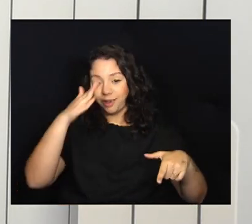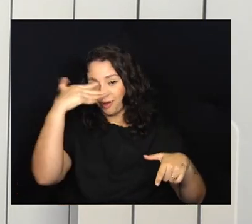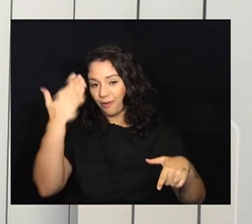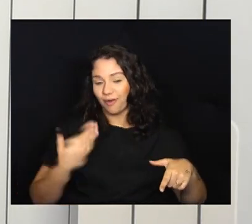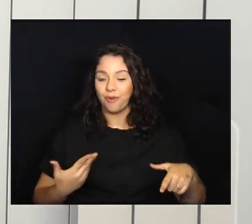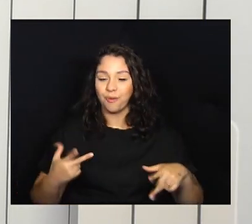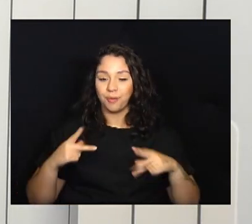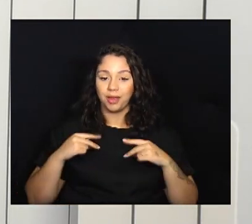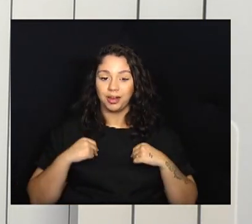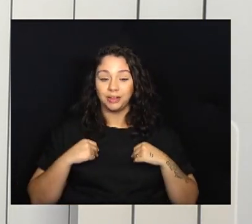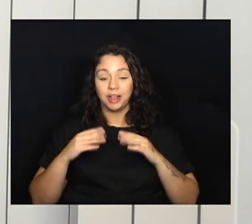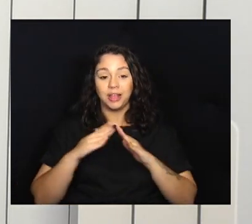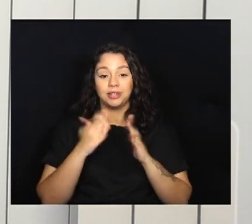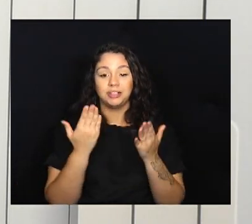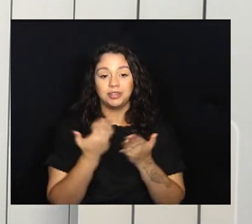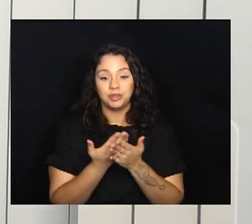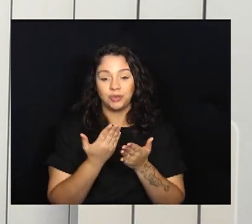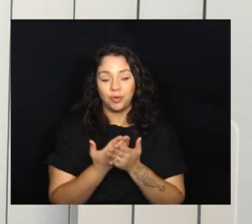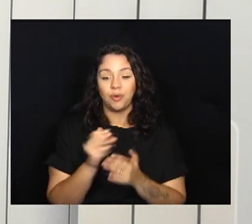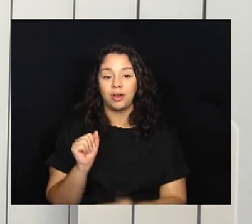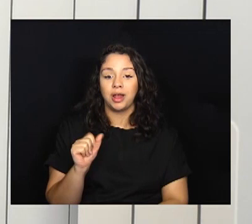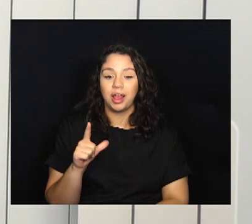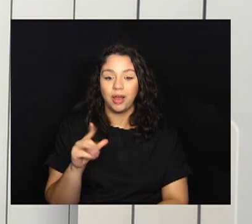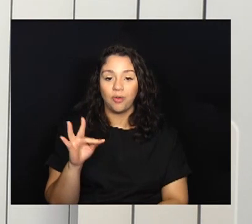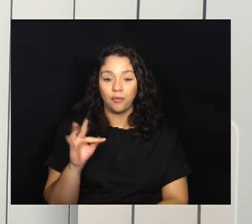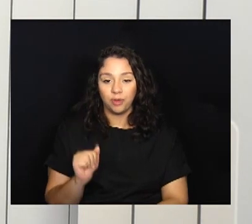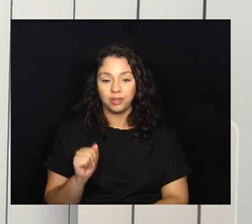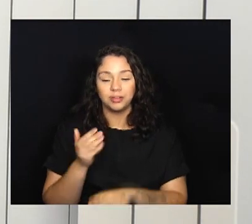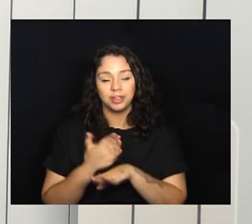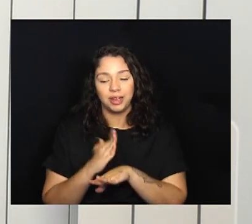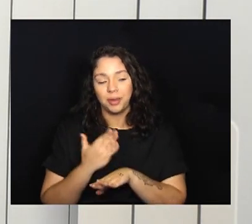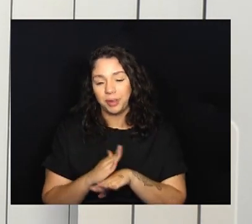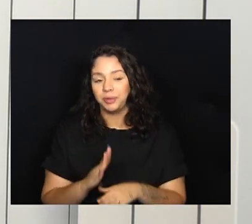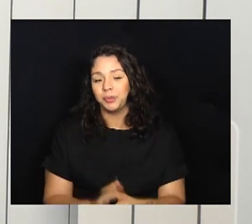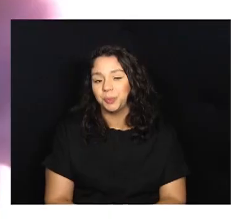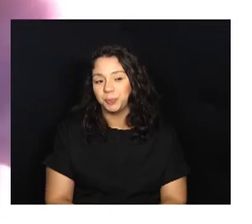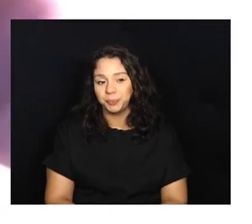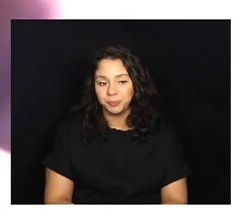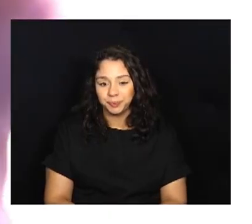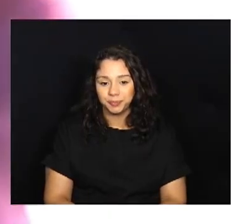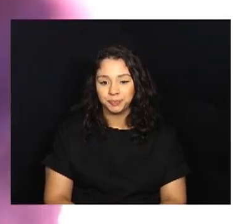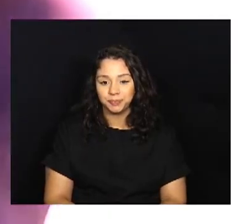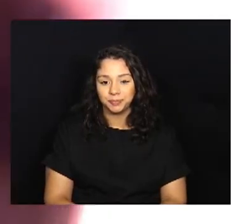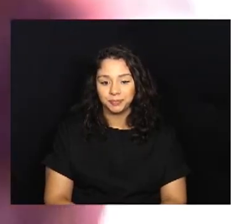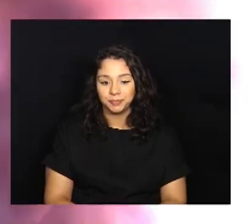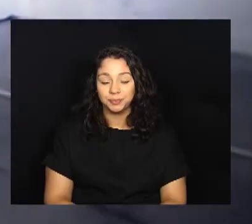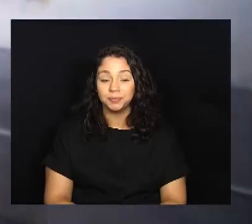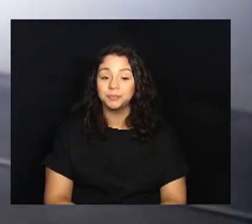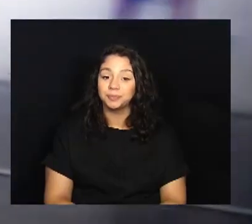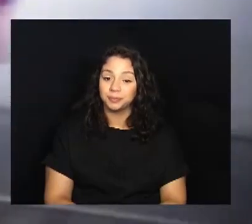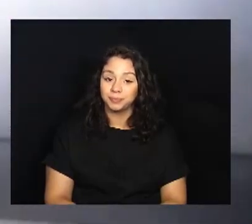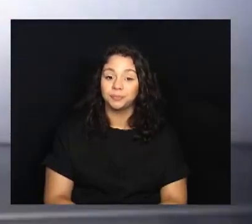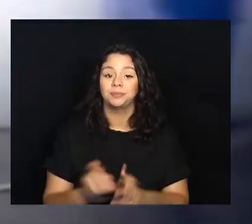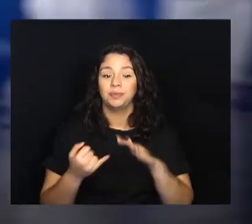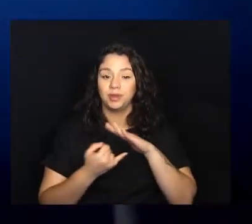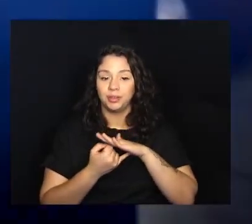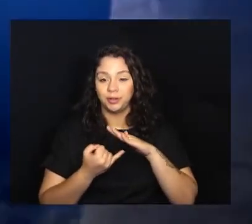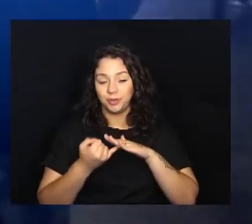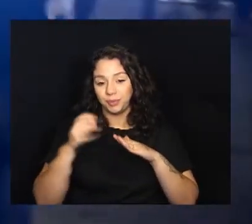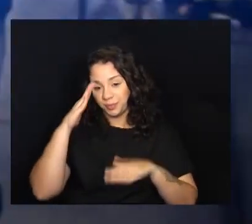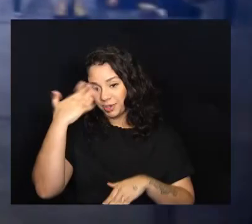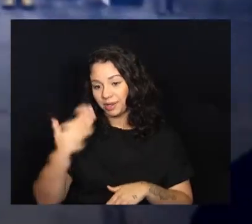mérito à Escola Alfa de Treinamentos. A entidade homenageada, criada